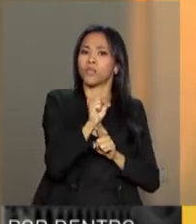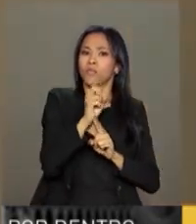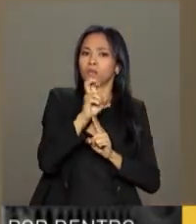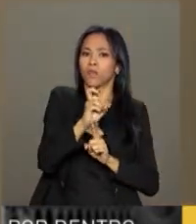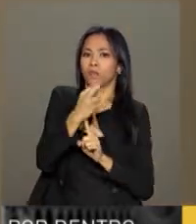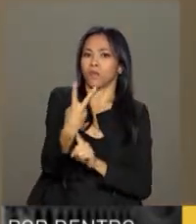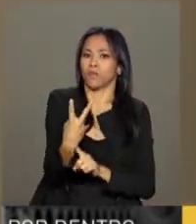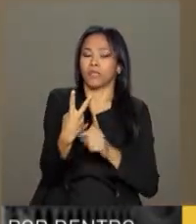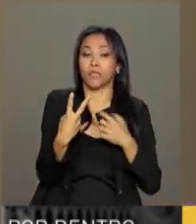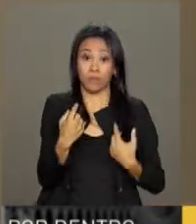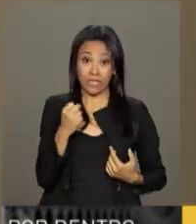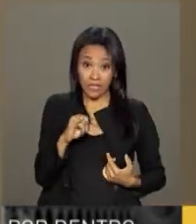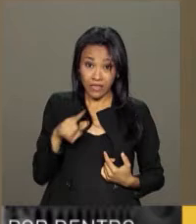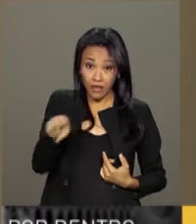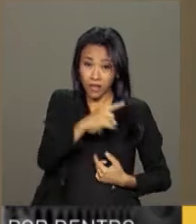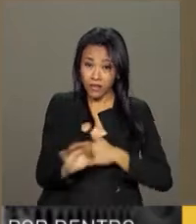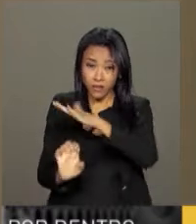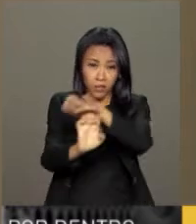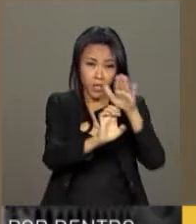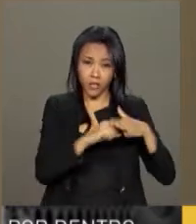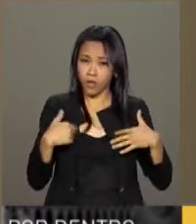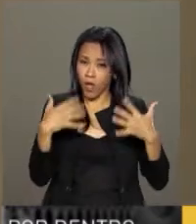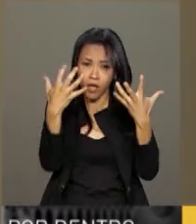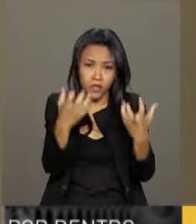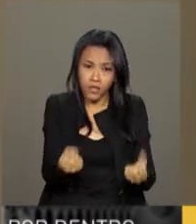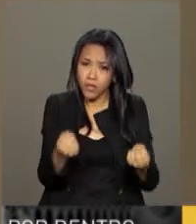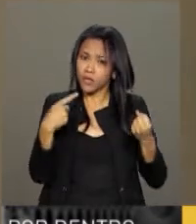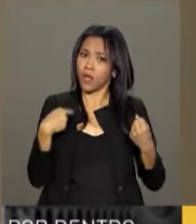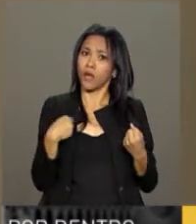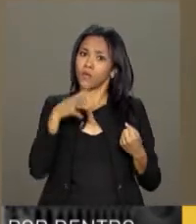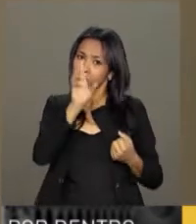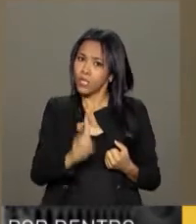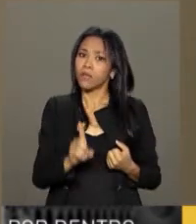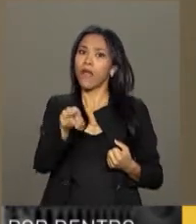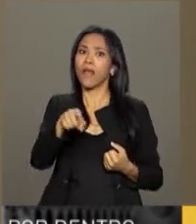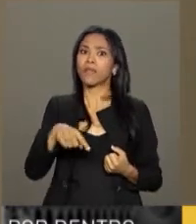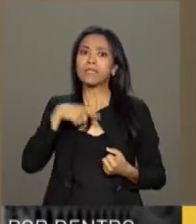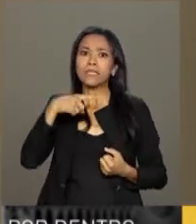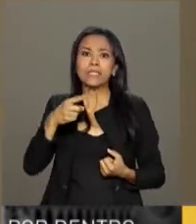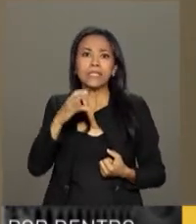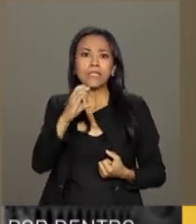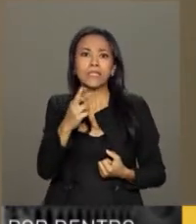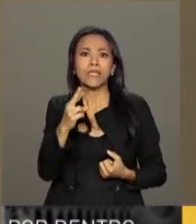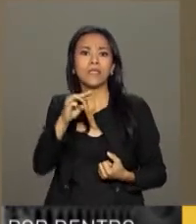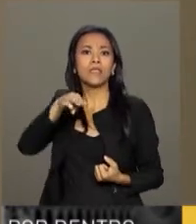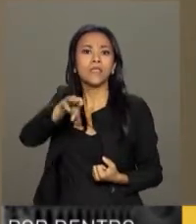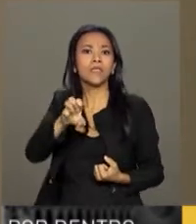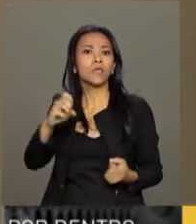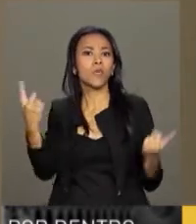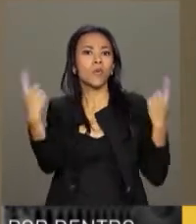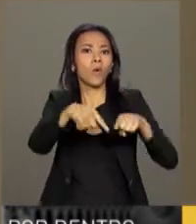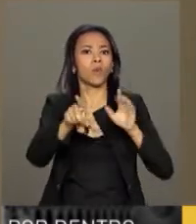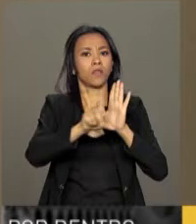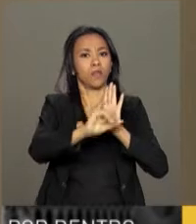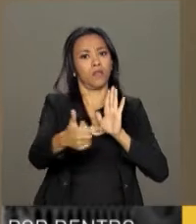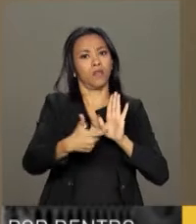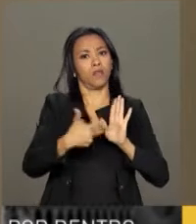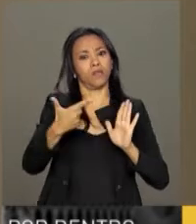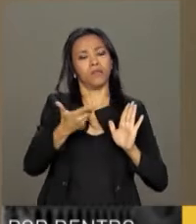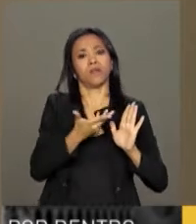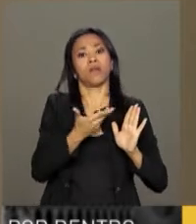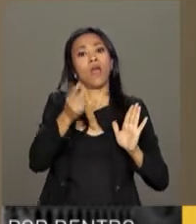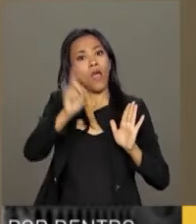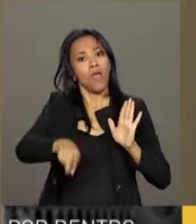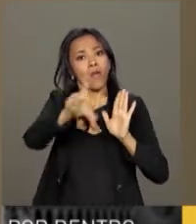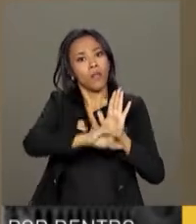se essas empresas não aceitarem a identidade do jovem elas estão cometendo crime contra ordem pública trata se de uma